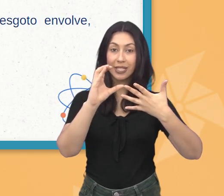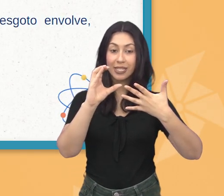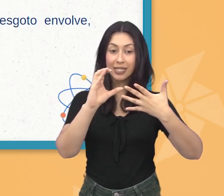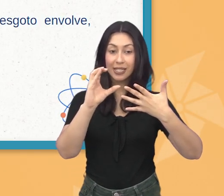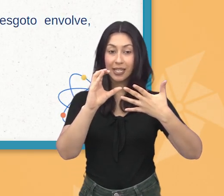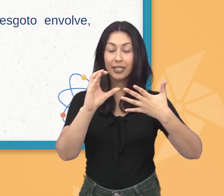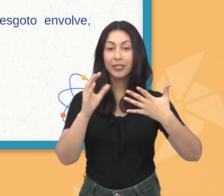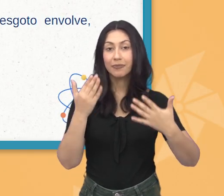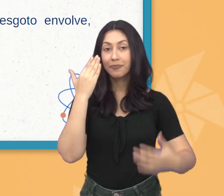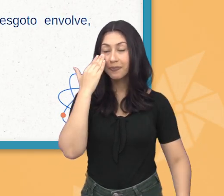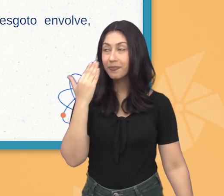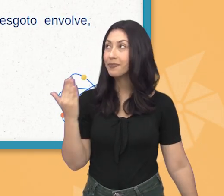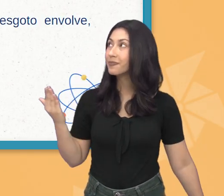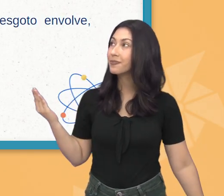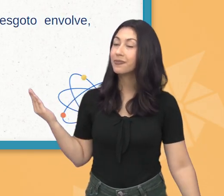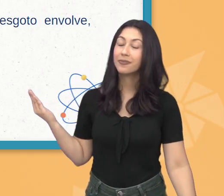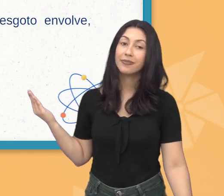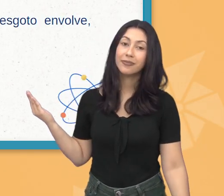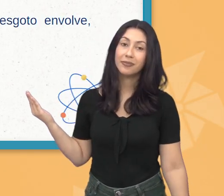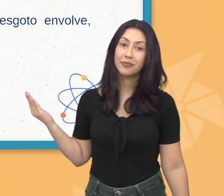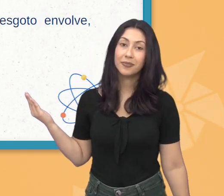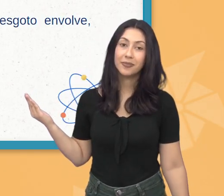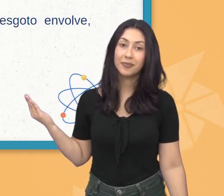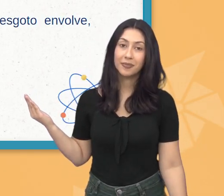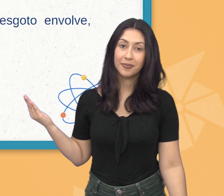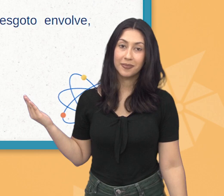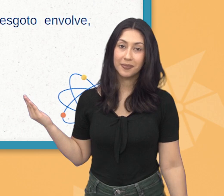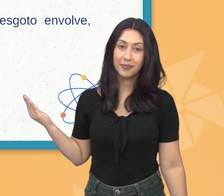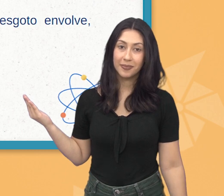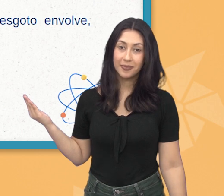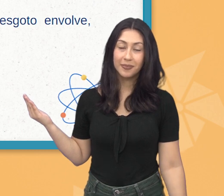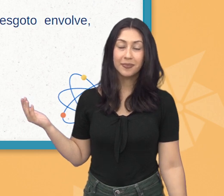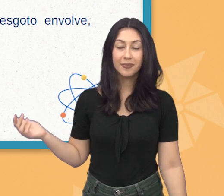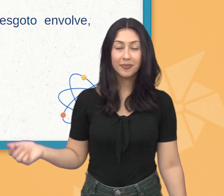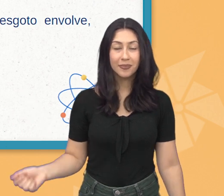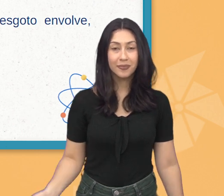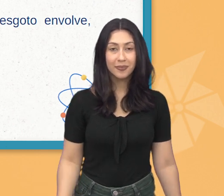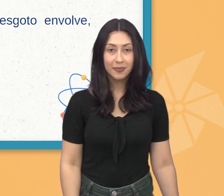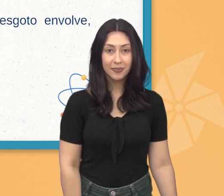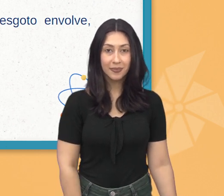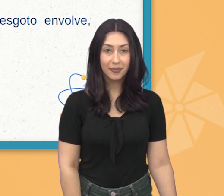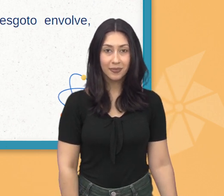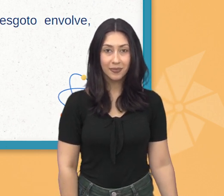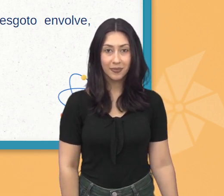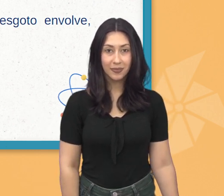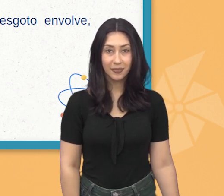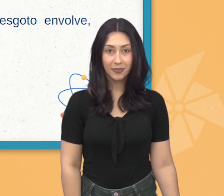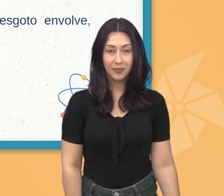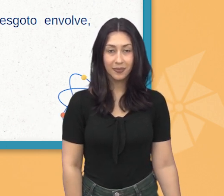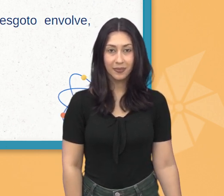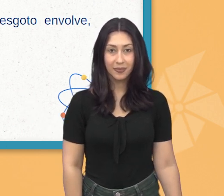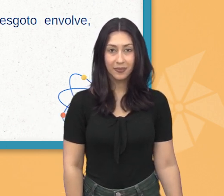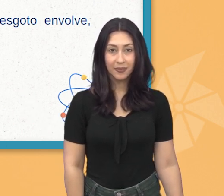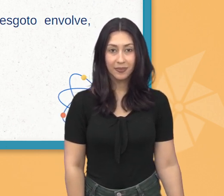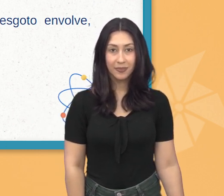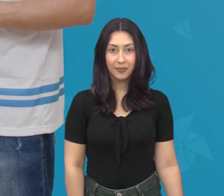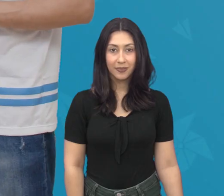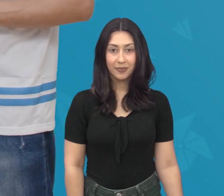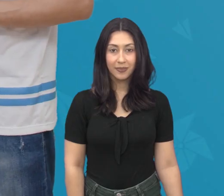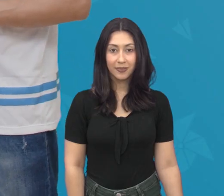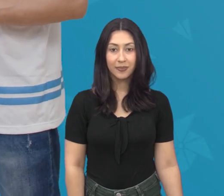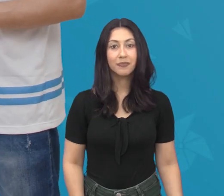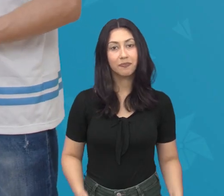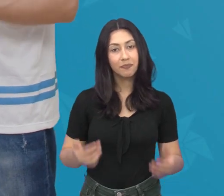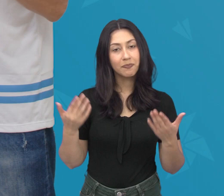filtração para a parte 1, decantação para a parte 2, catação para a parte 3 e filtração por fim, né?